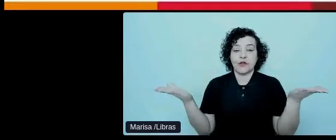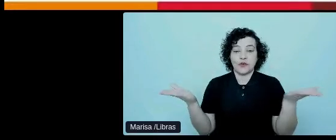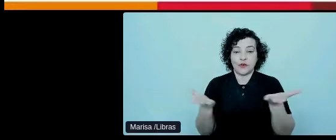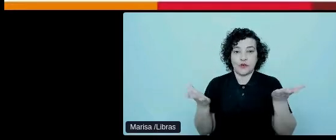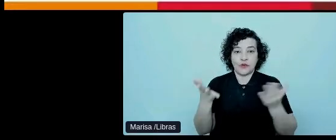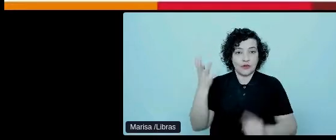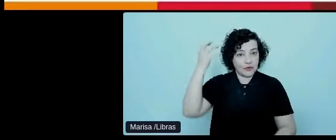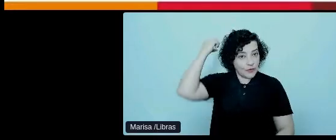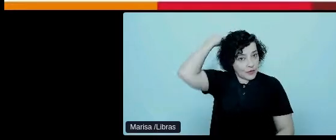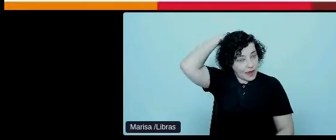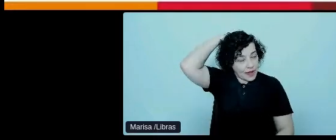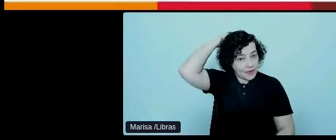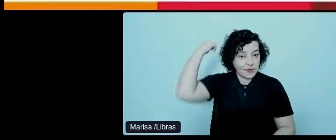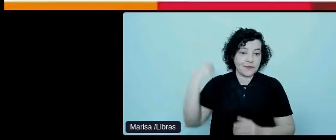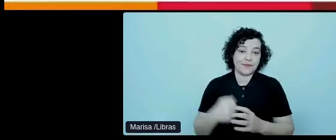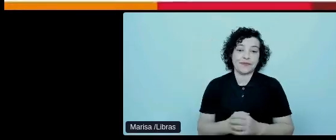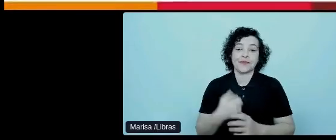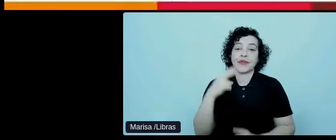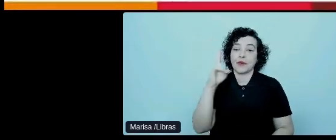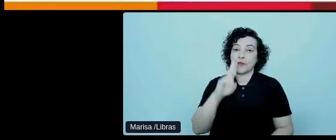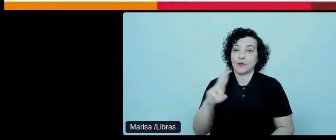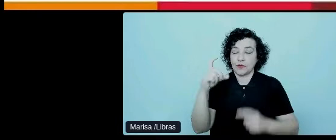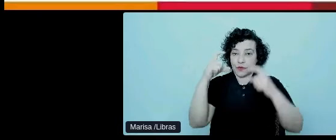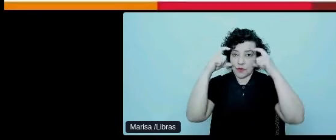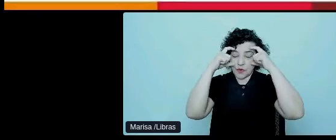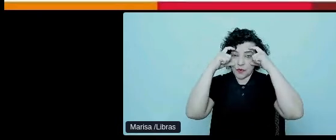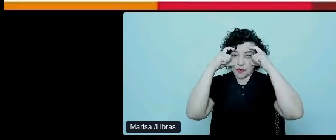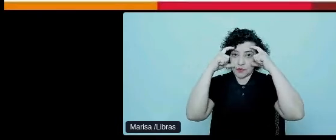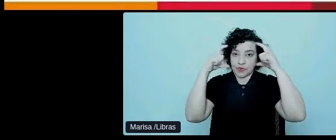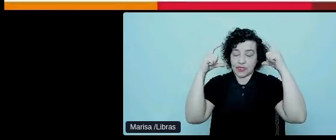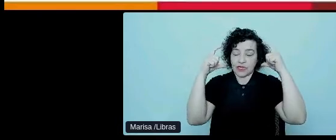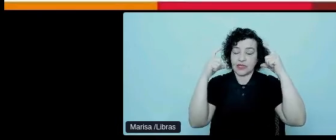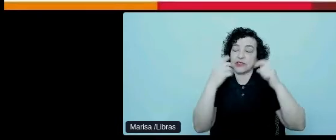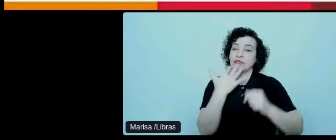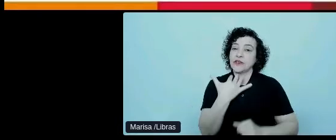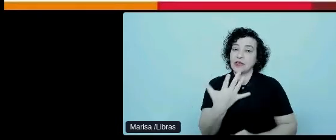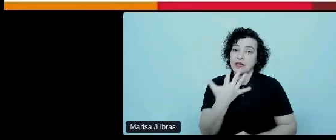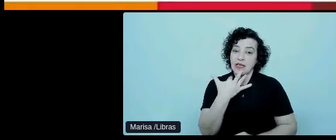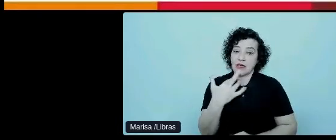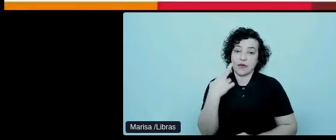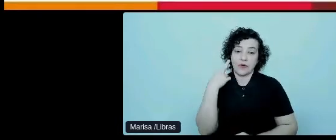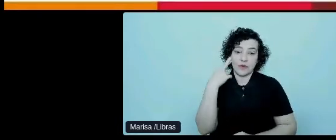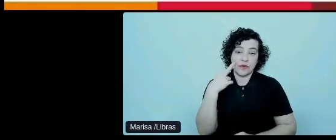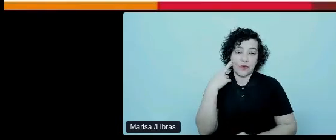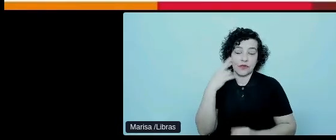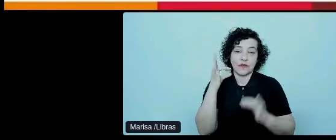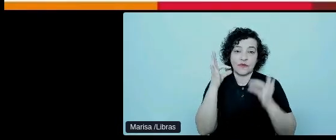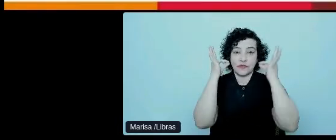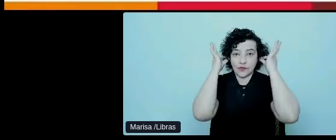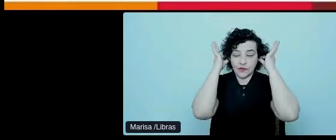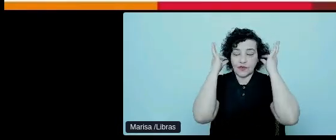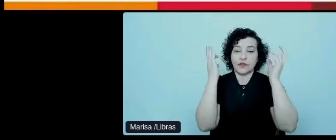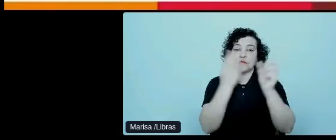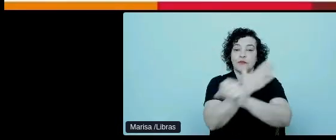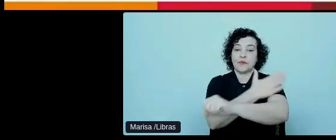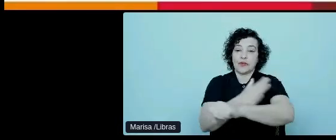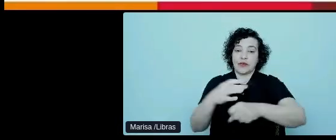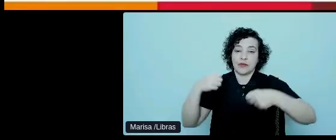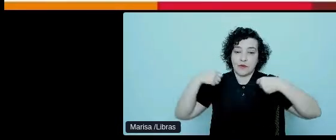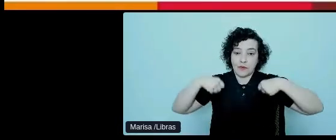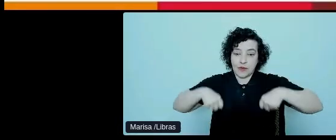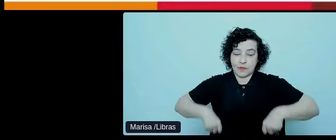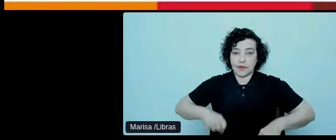de cavalo, eu uso um óculos bem grande rosa, eu estou com fone de ouvido branco, uma blusa